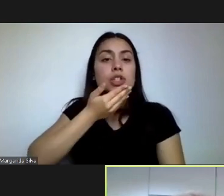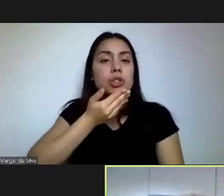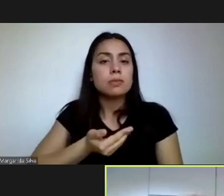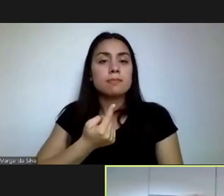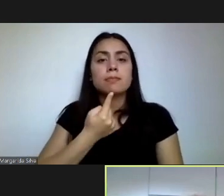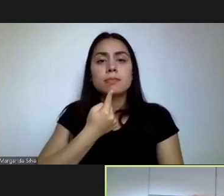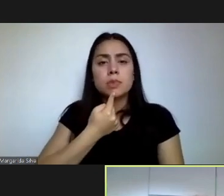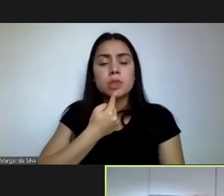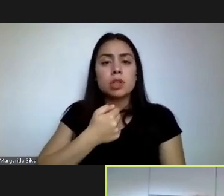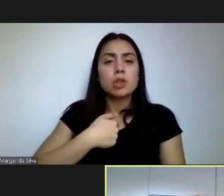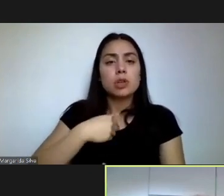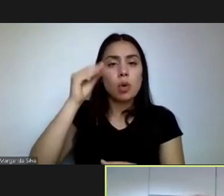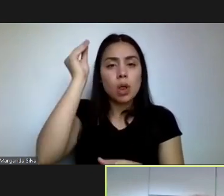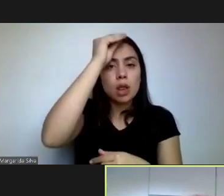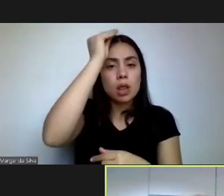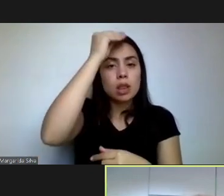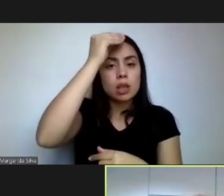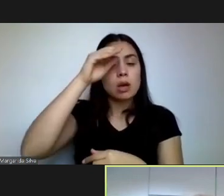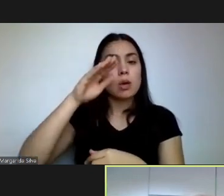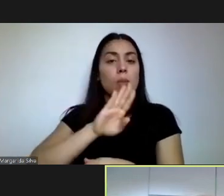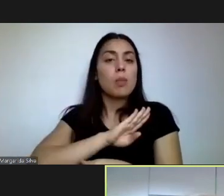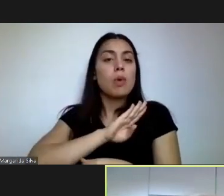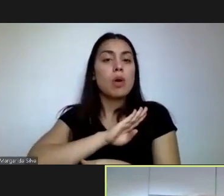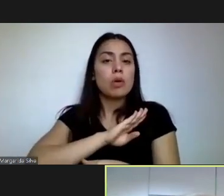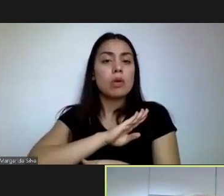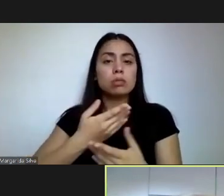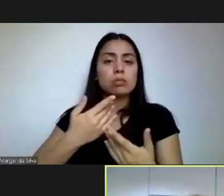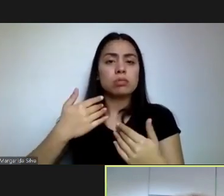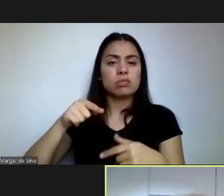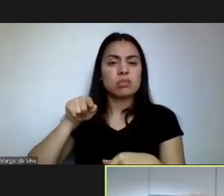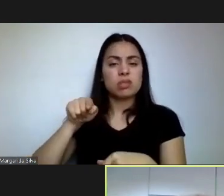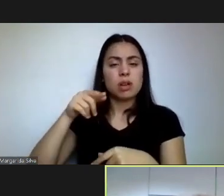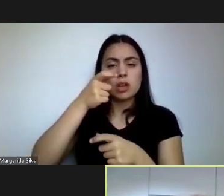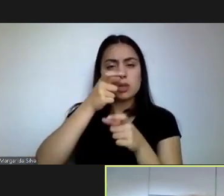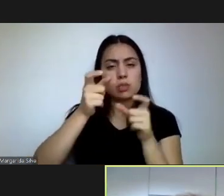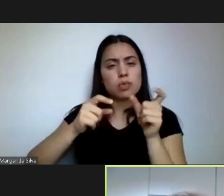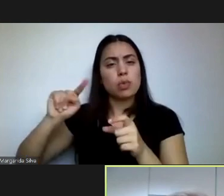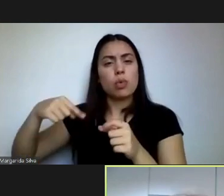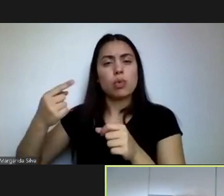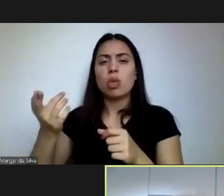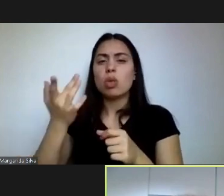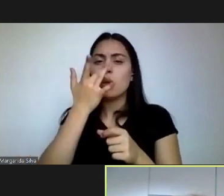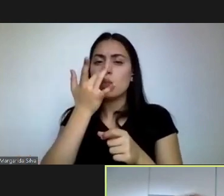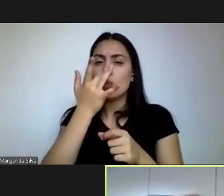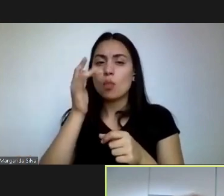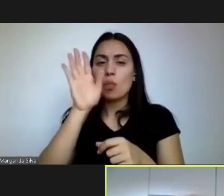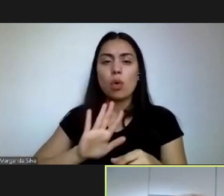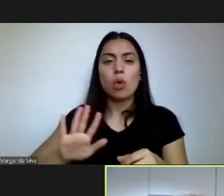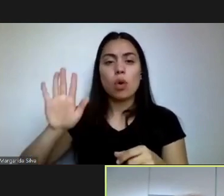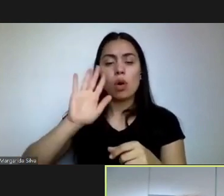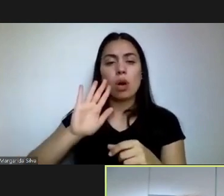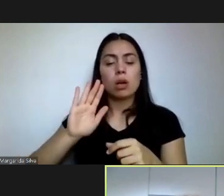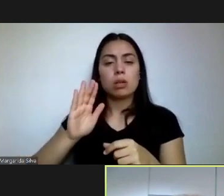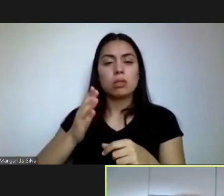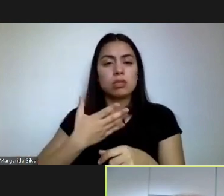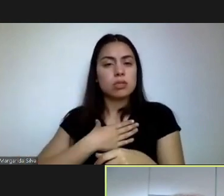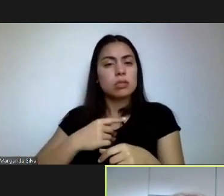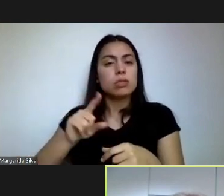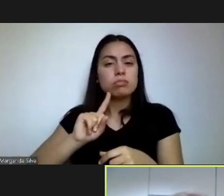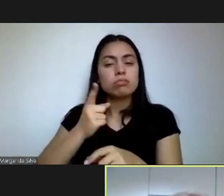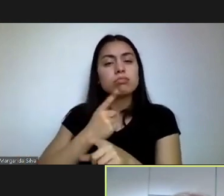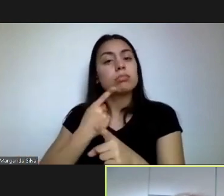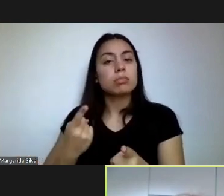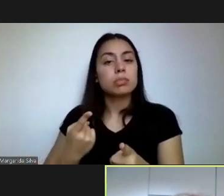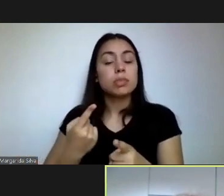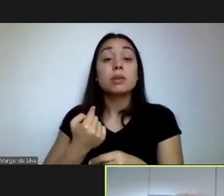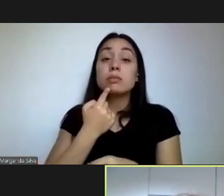no Alentejo, porque é que as pessoas não gostavam de pessoas que eram de Angola, de Moçambique ou da Guiné. E depois percebi que foi por causa da